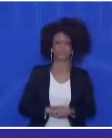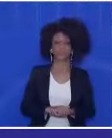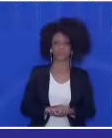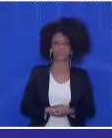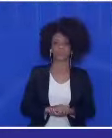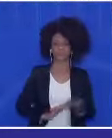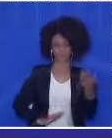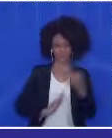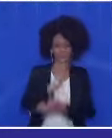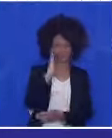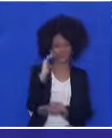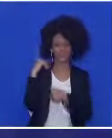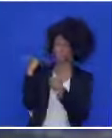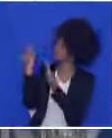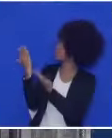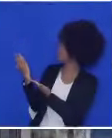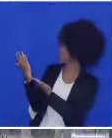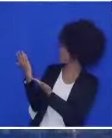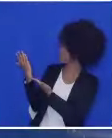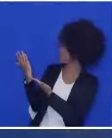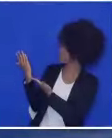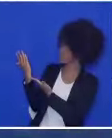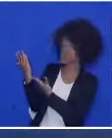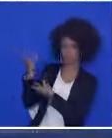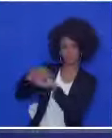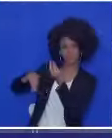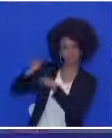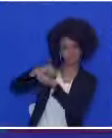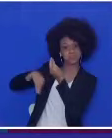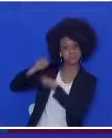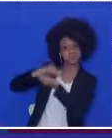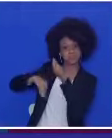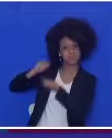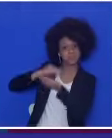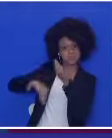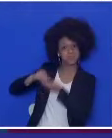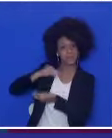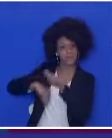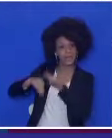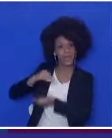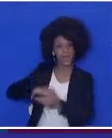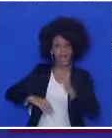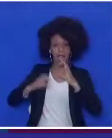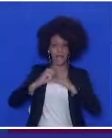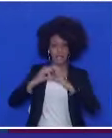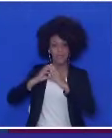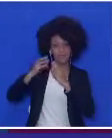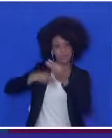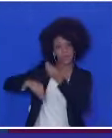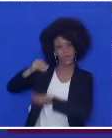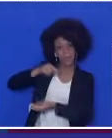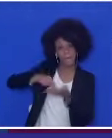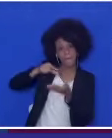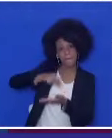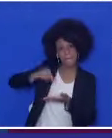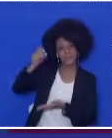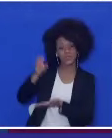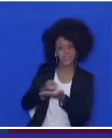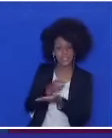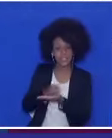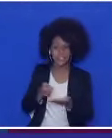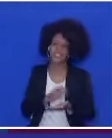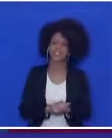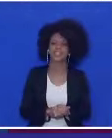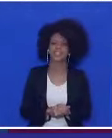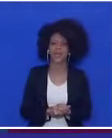posicionadas. Valendo! Globo número 1 girando, embaralhando as bolas para o sorteio desta noite da Quina. É